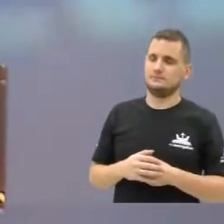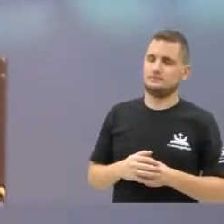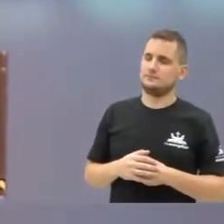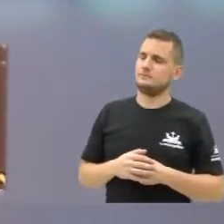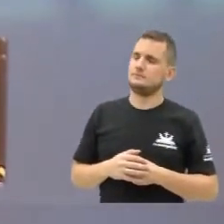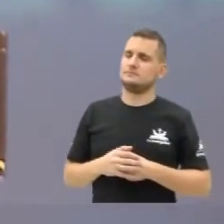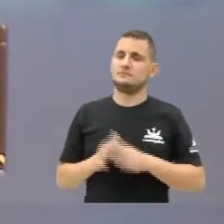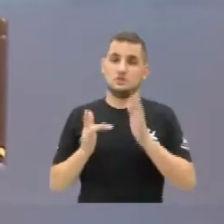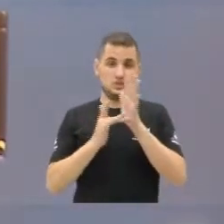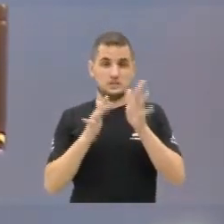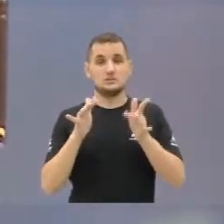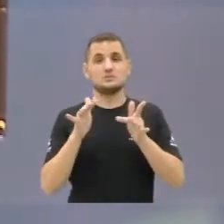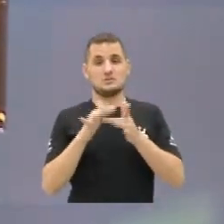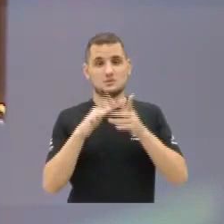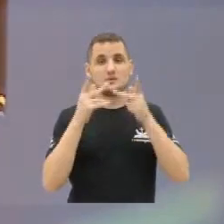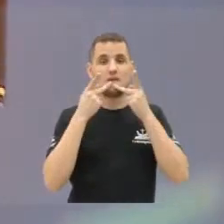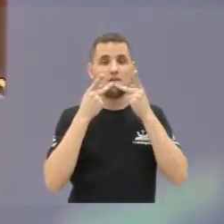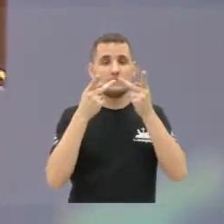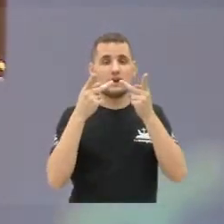levantarei.